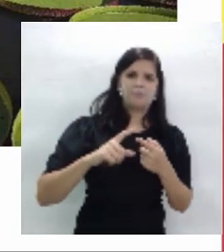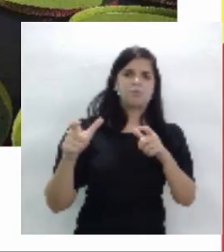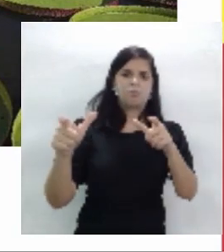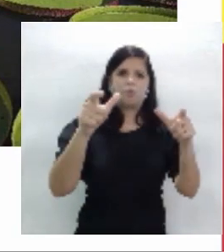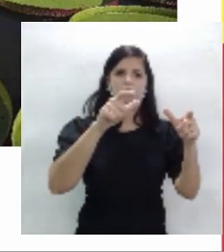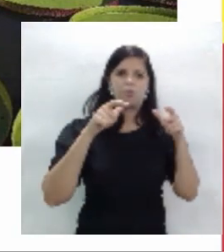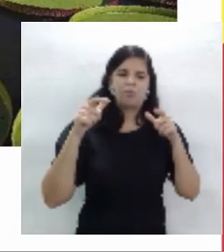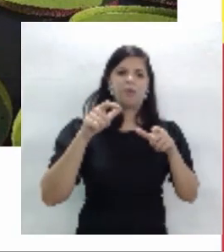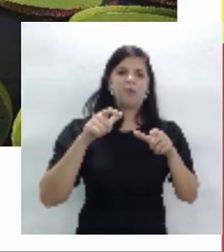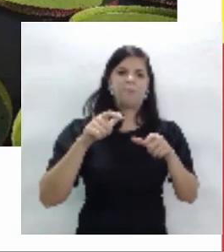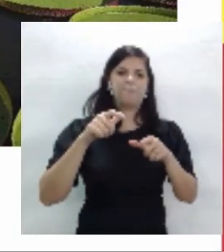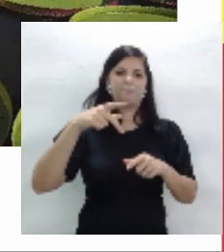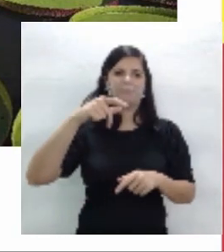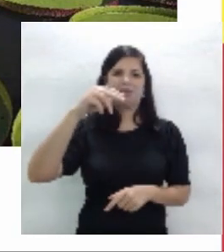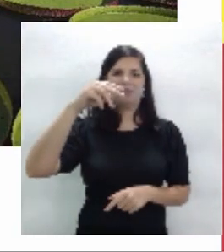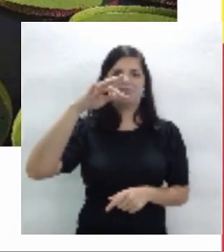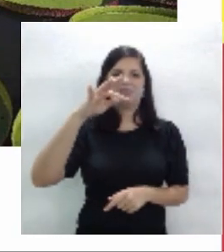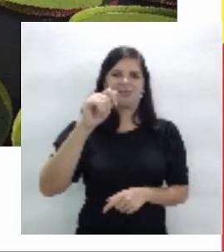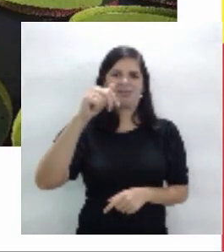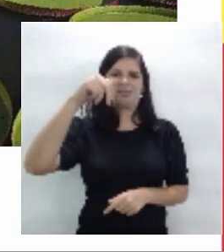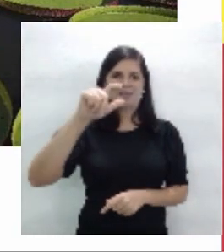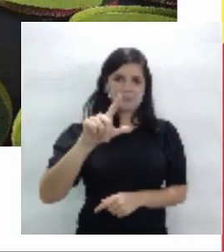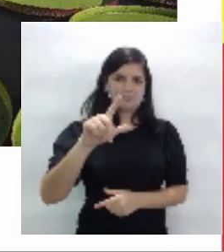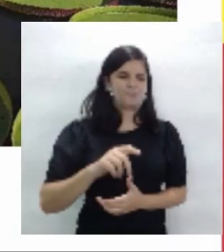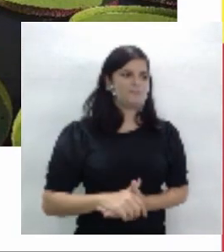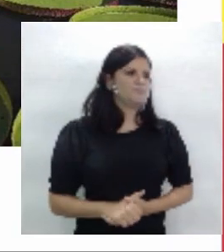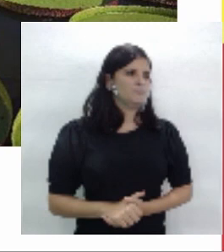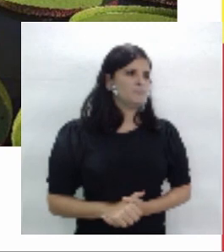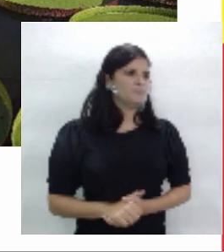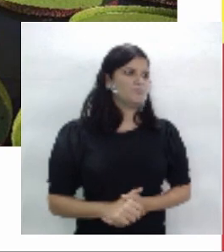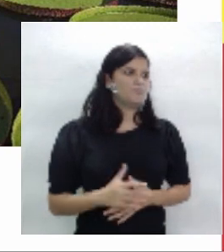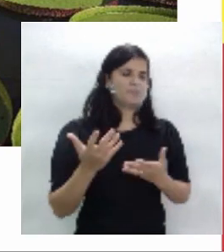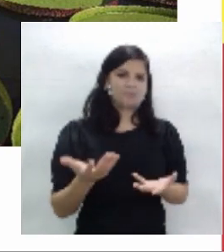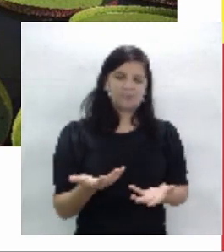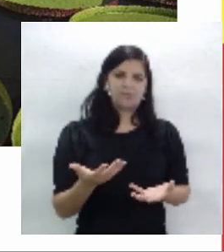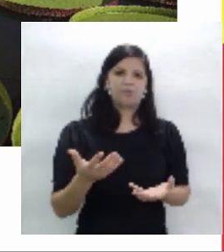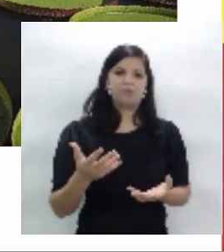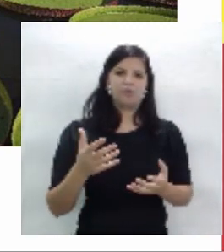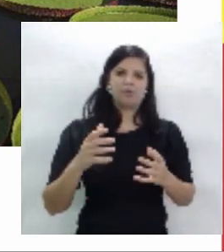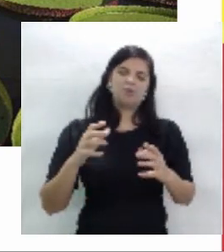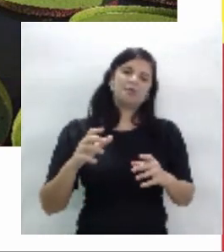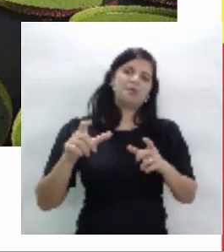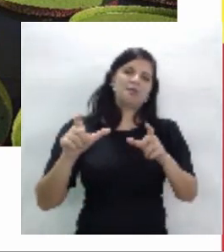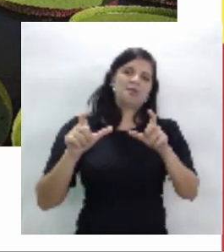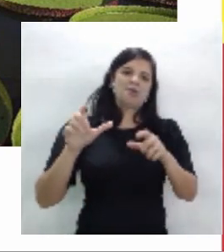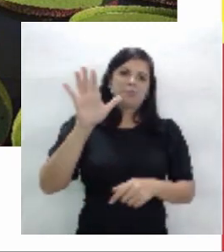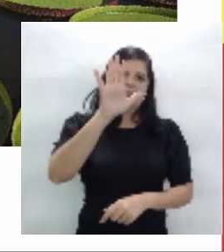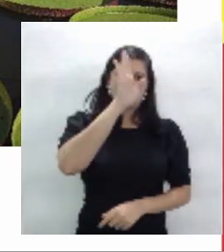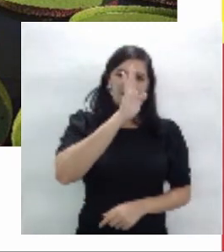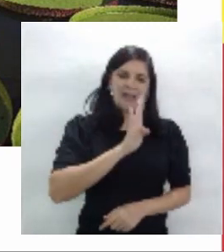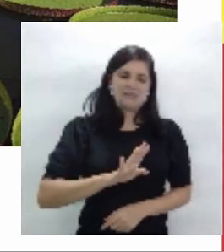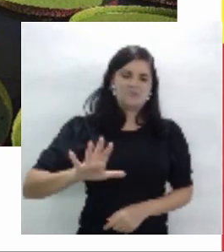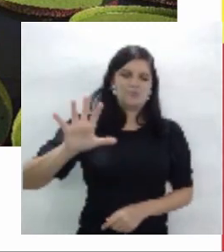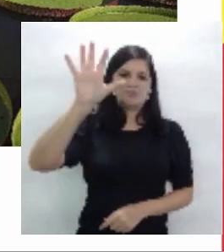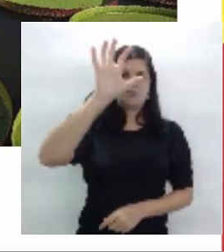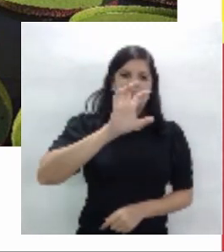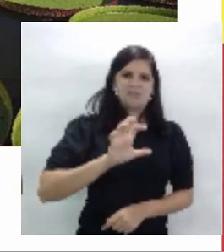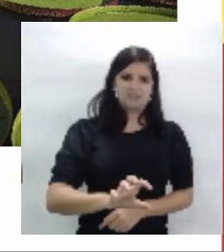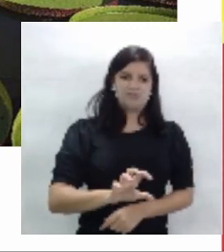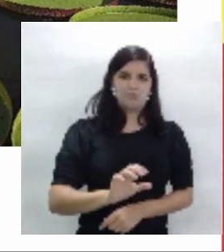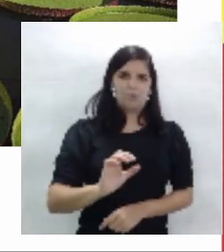do Pantanal. Saindo um pouquinho de floresta, tá? Indo um pouquinho mais à parte oeste do nosso